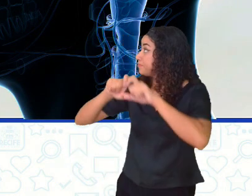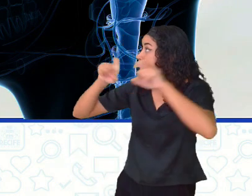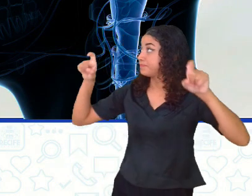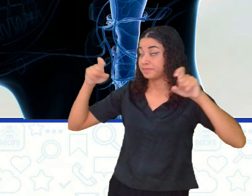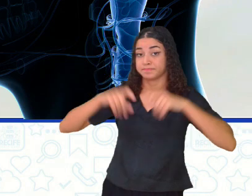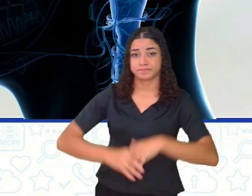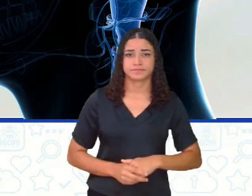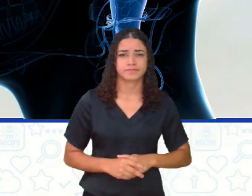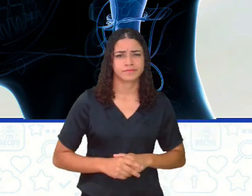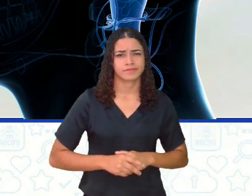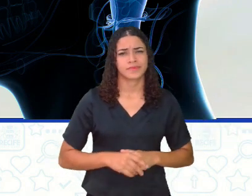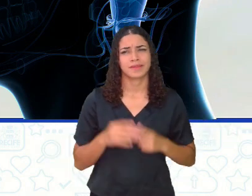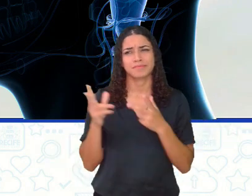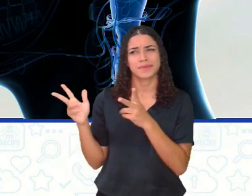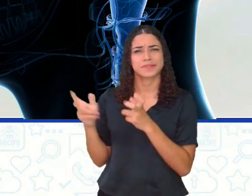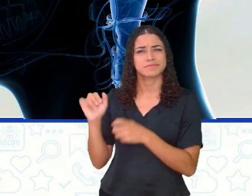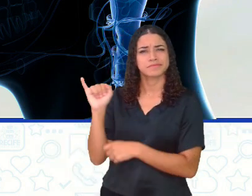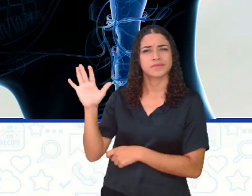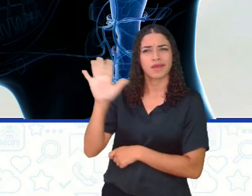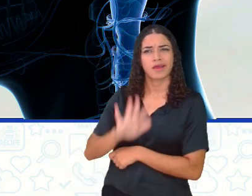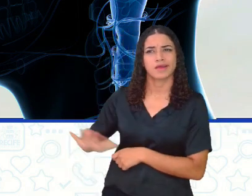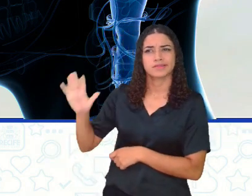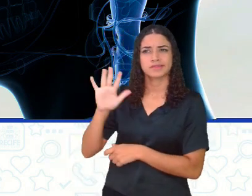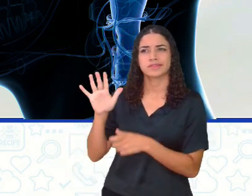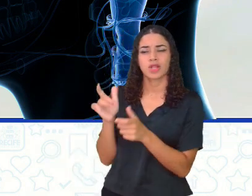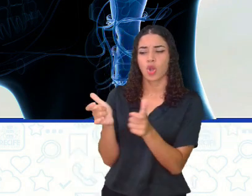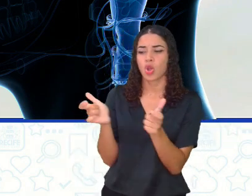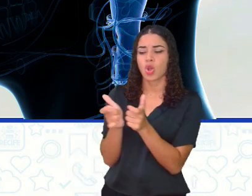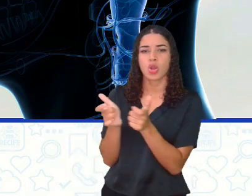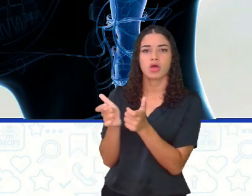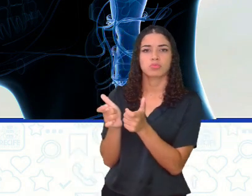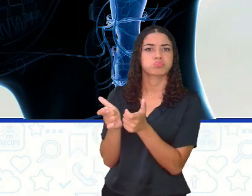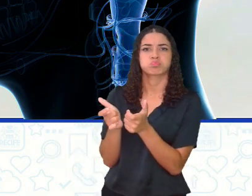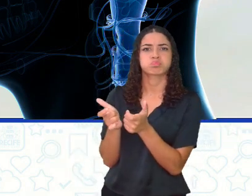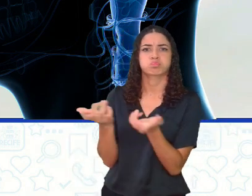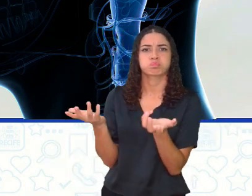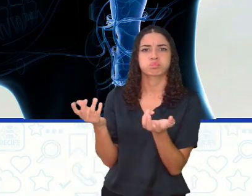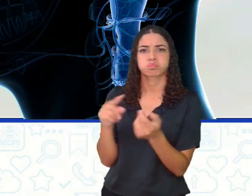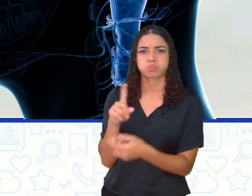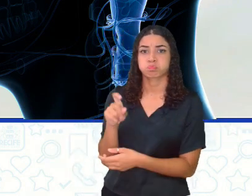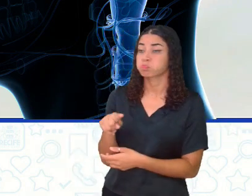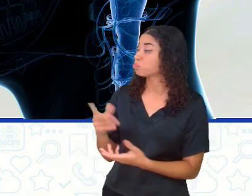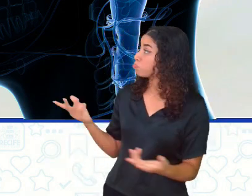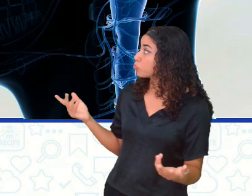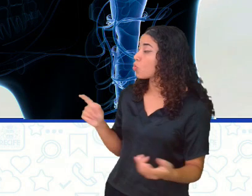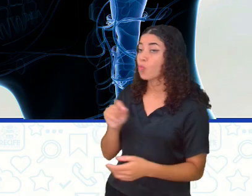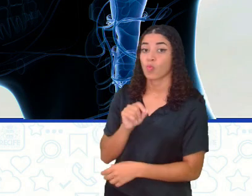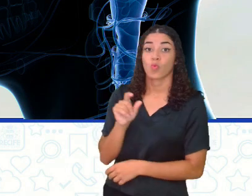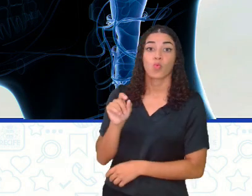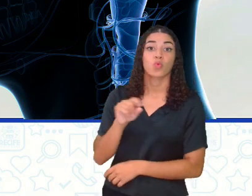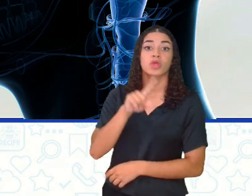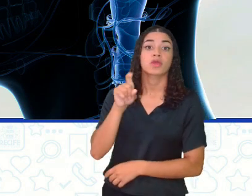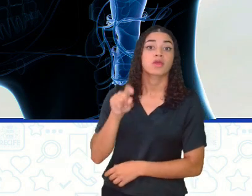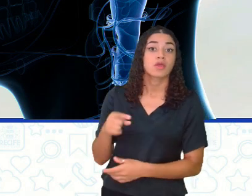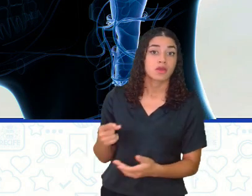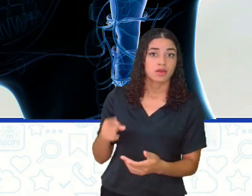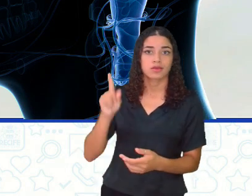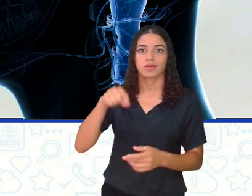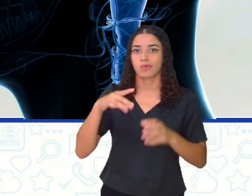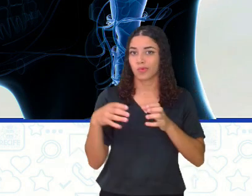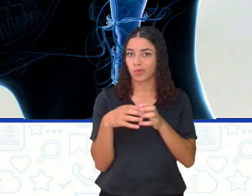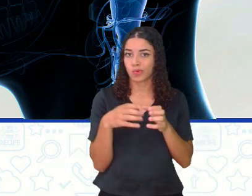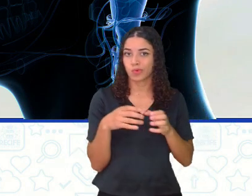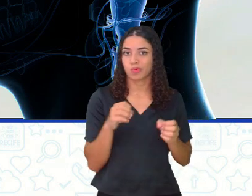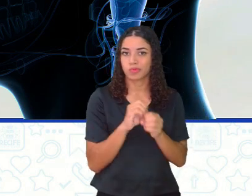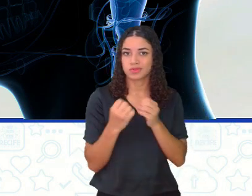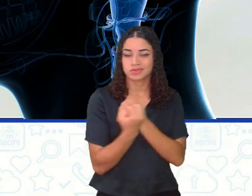hipotálamo. Observa aí na imagem a localização, Então, o que é o hipotálamo? Um grupo de células